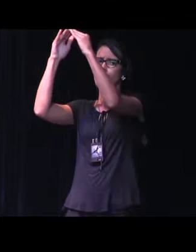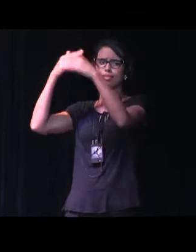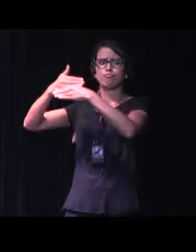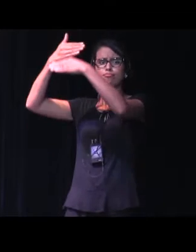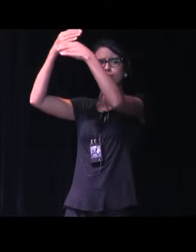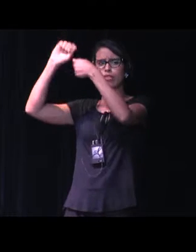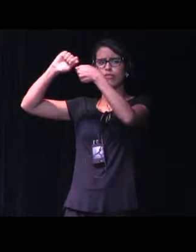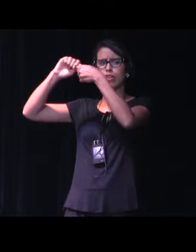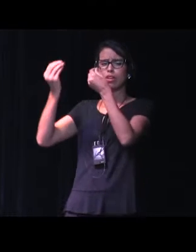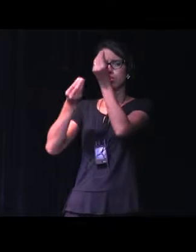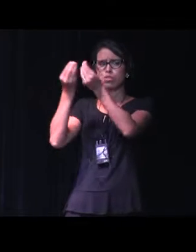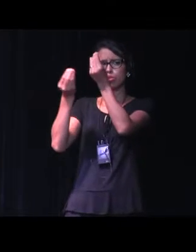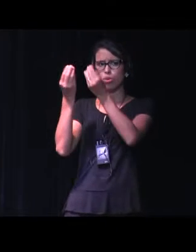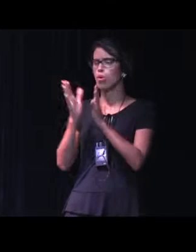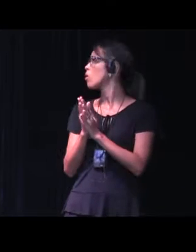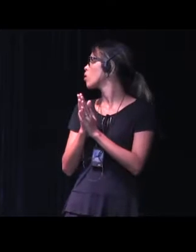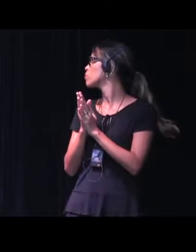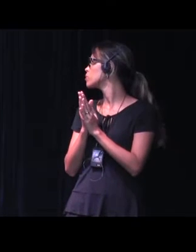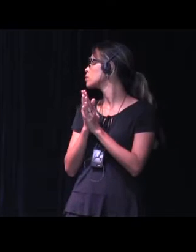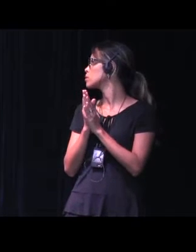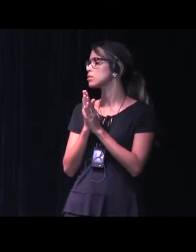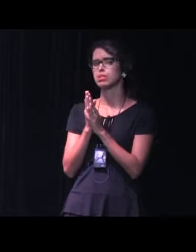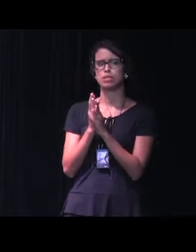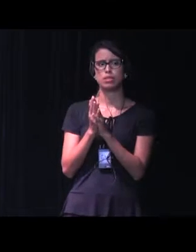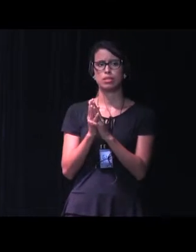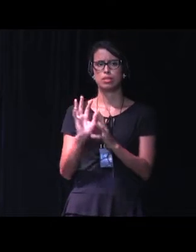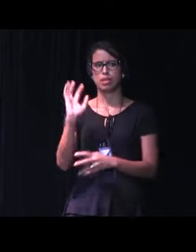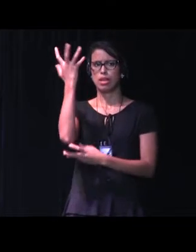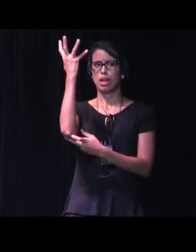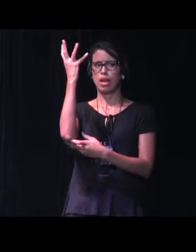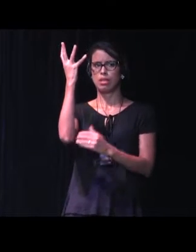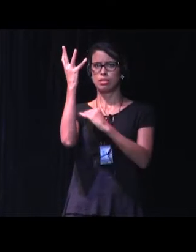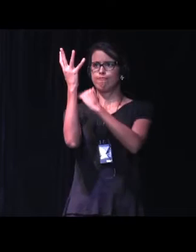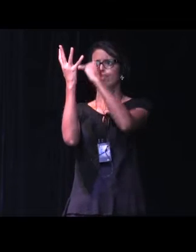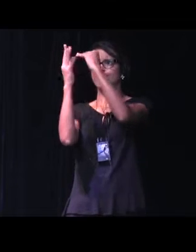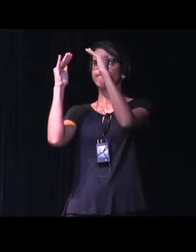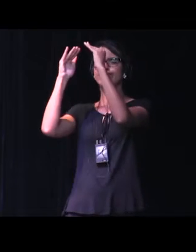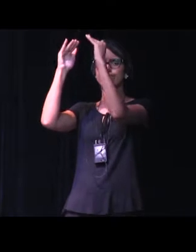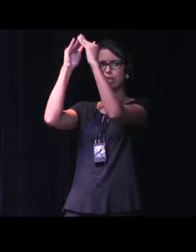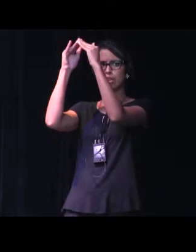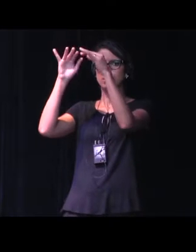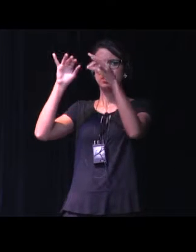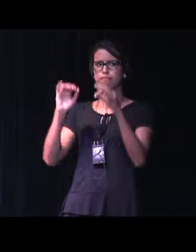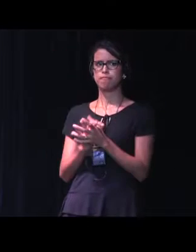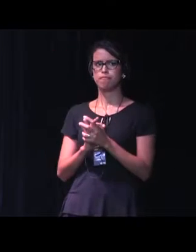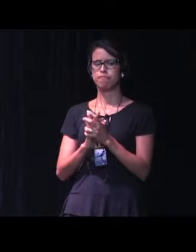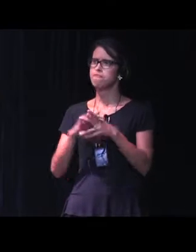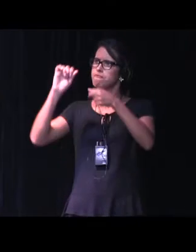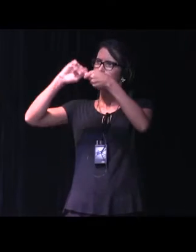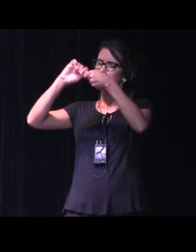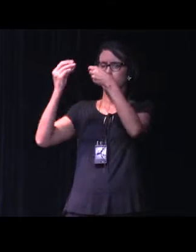árvore. Essa casa na árvore, que se suspende de 4 árvores e que parece flutuar nessa